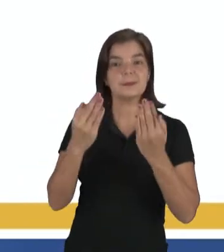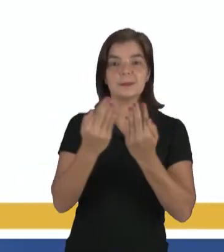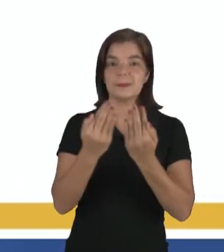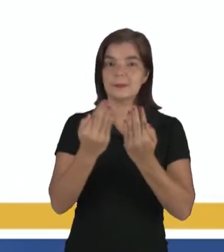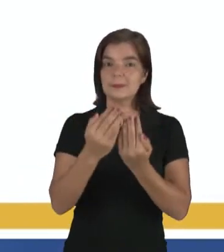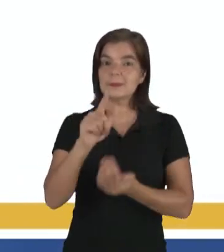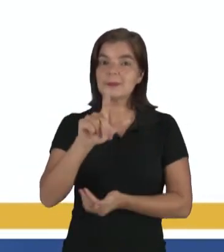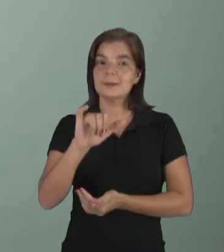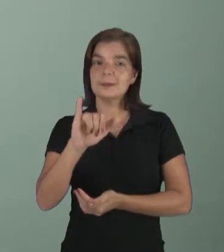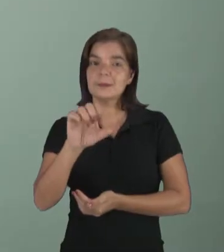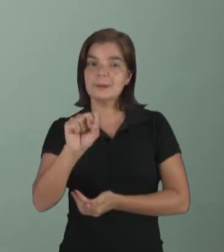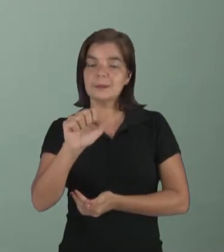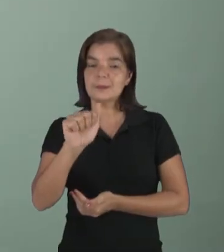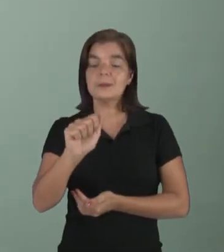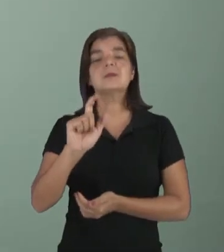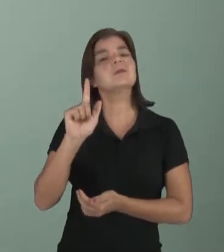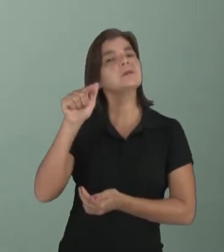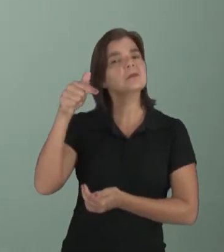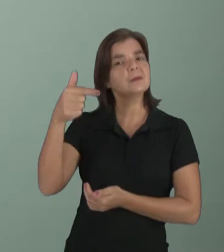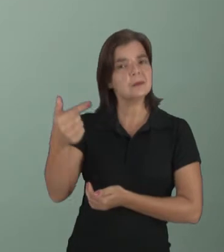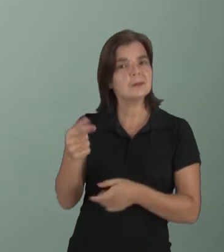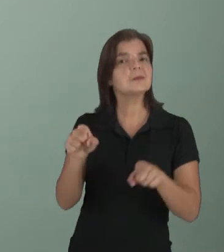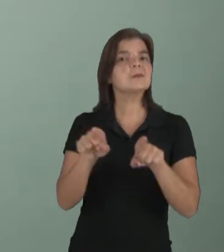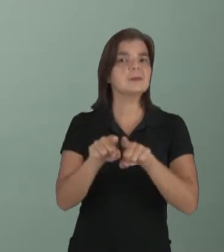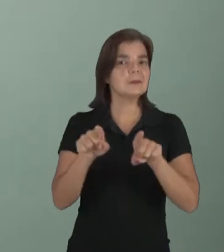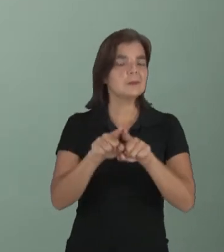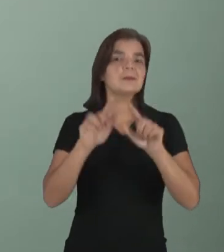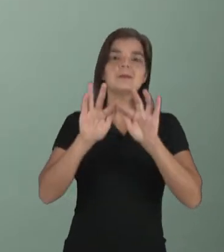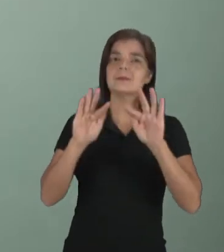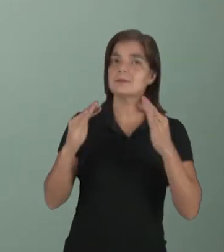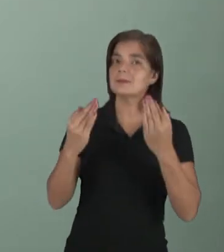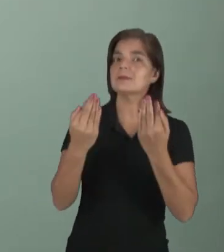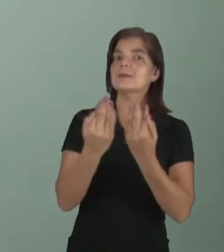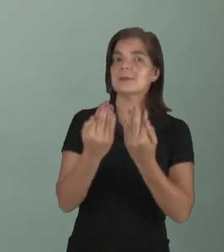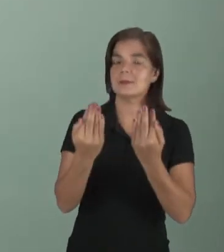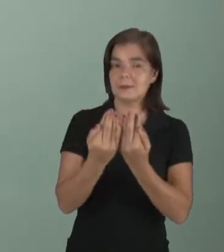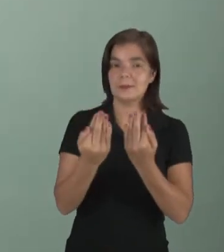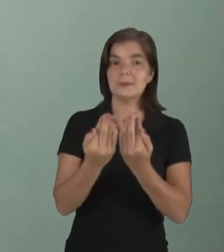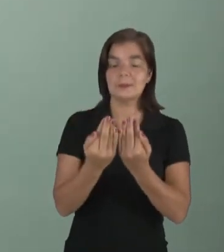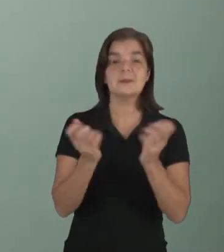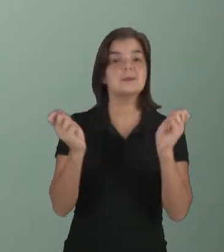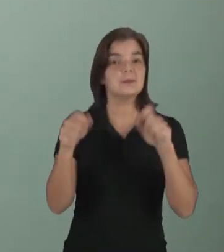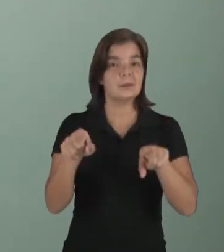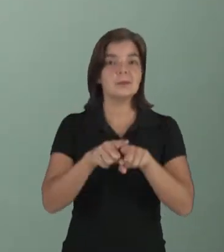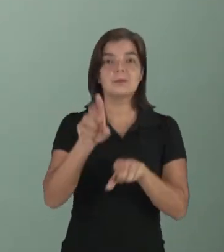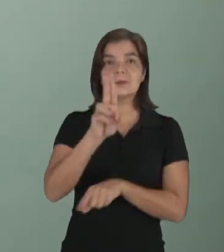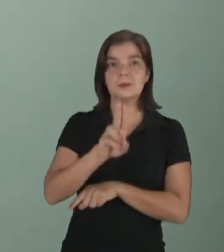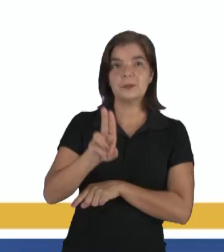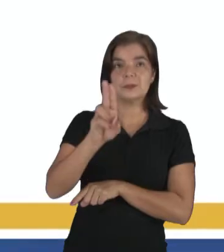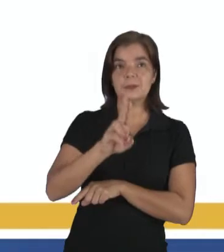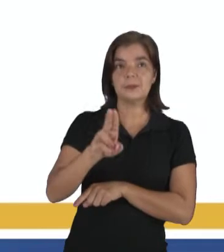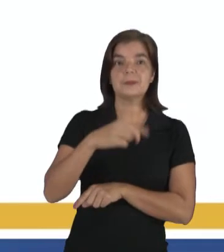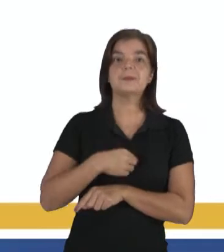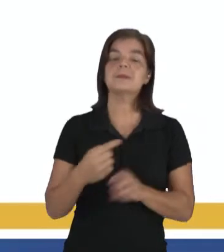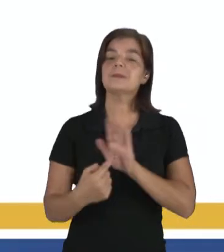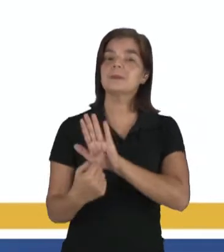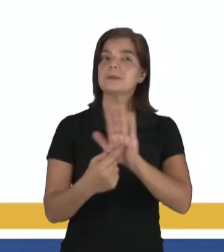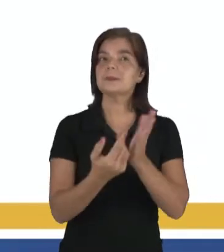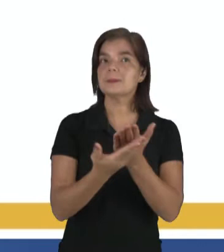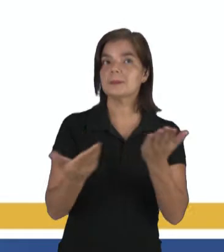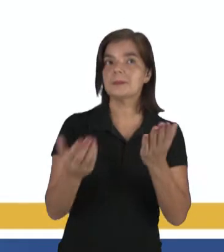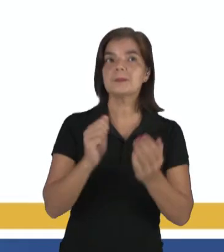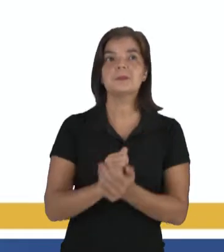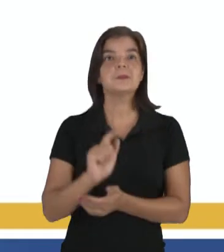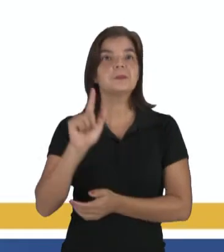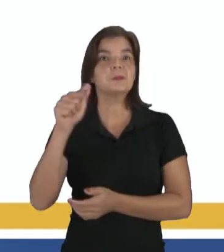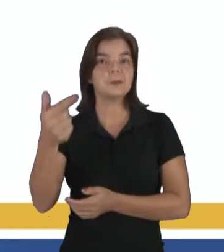família da Lisa eu sou a mas tem outros graus de parentesco também outros membros da família que nós podemos usar Então aí tá aparecendo para